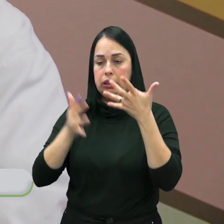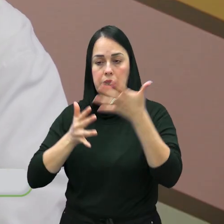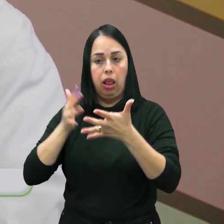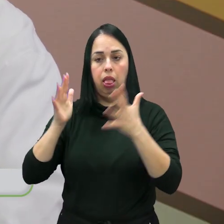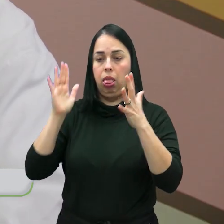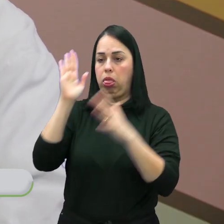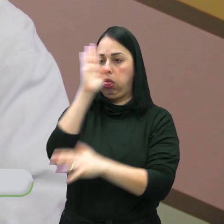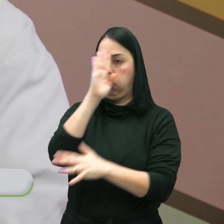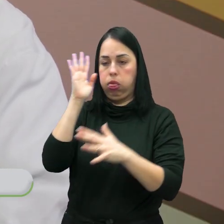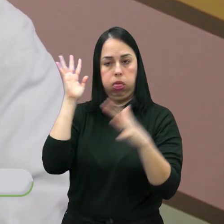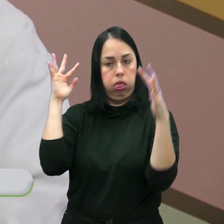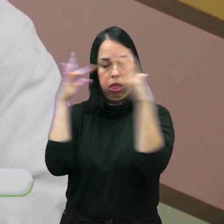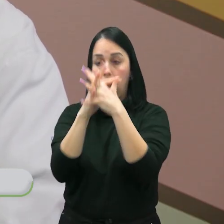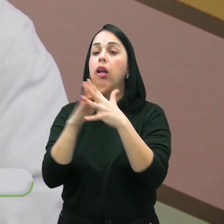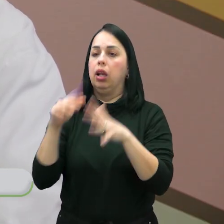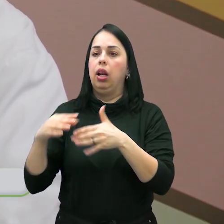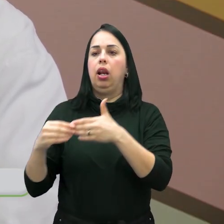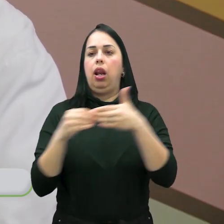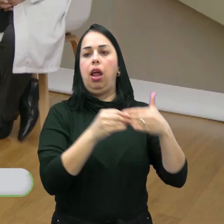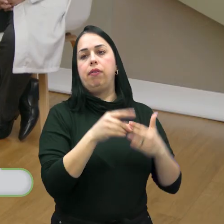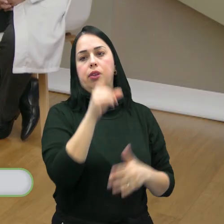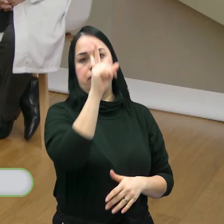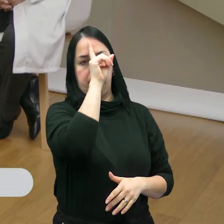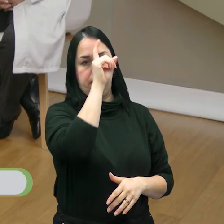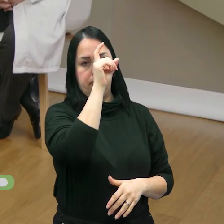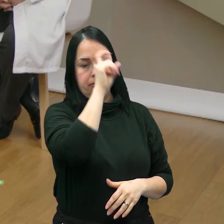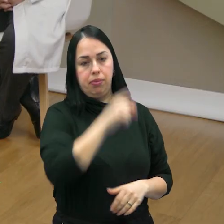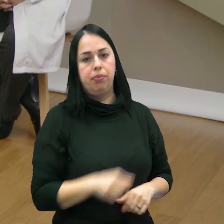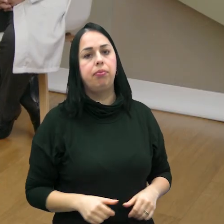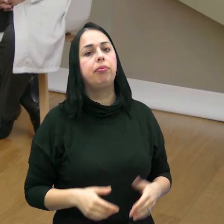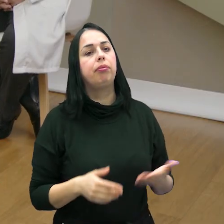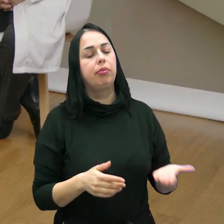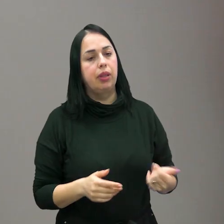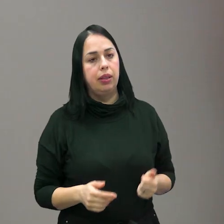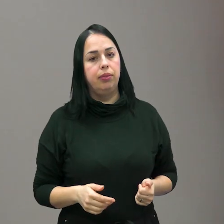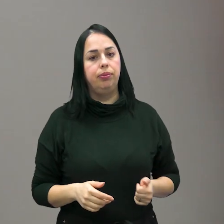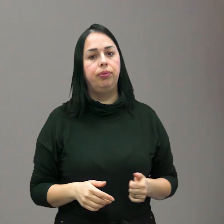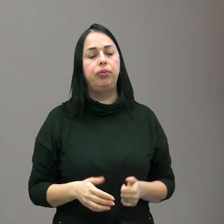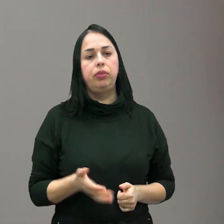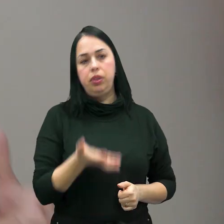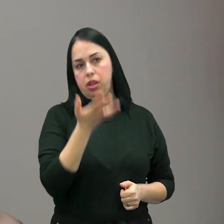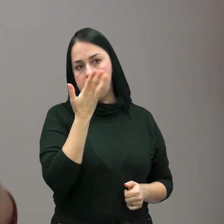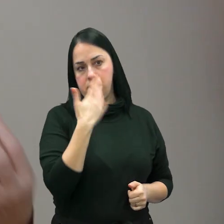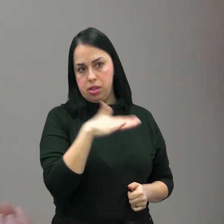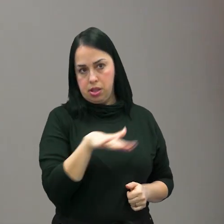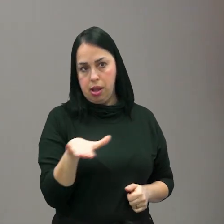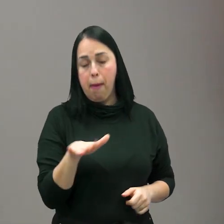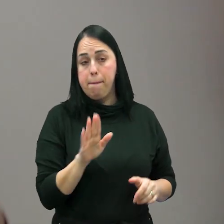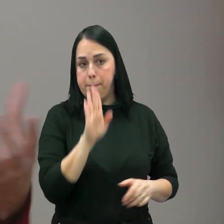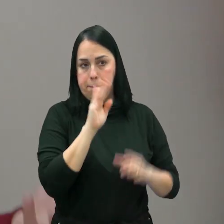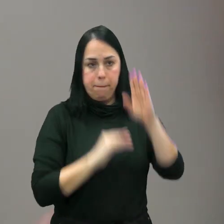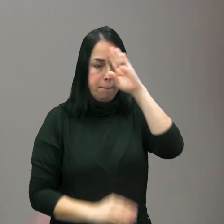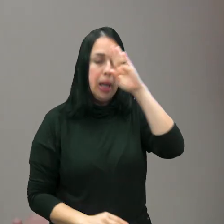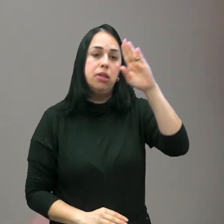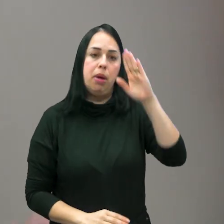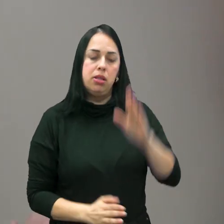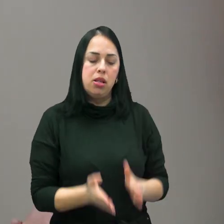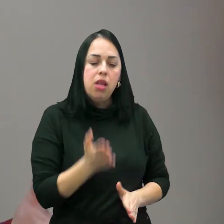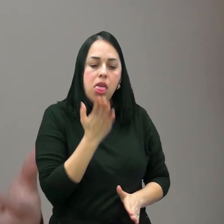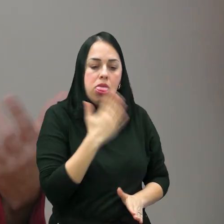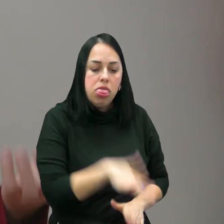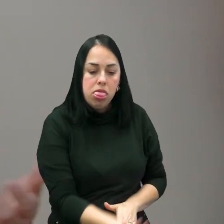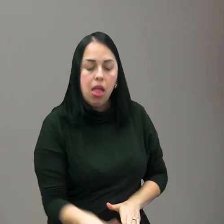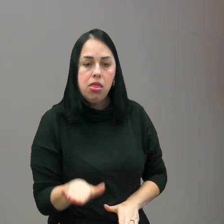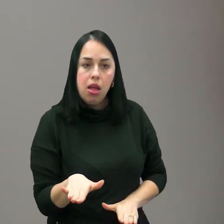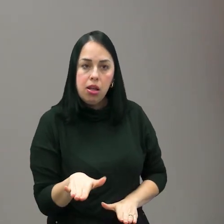tudo isso, confusa, tem que procurar Não é normal, tem de procurar um médico. Doutor, as crianças, principalmente as menorzinhas,